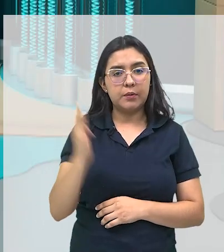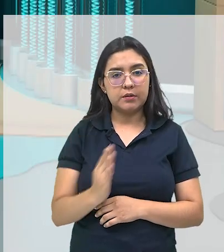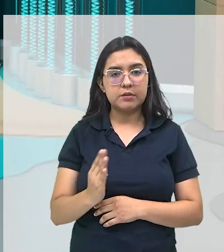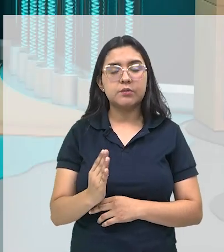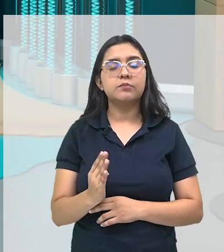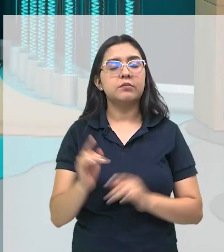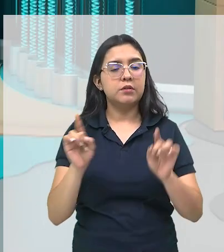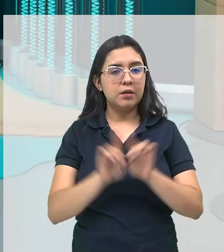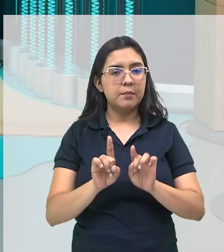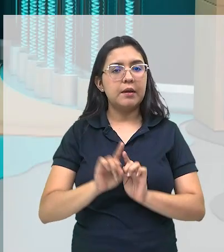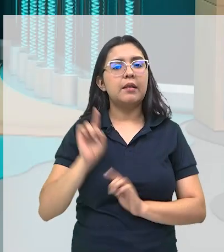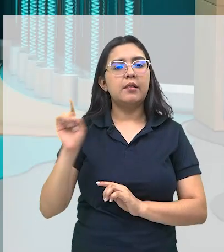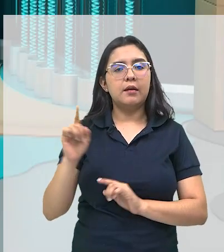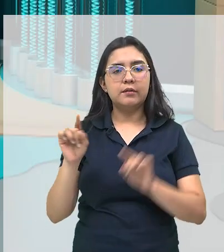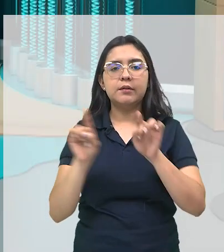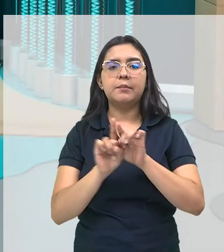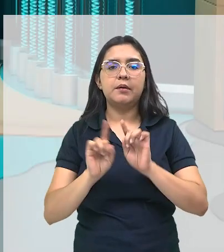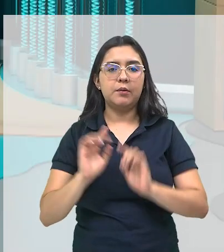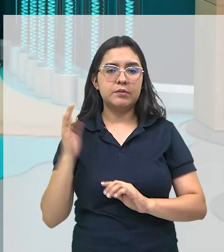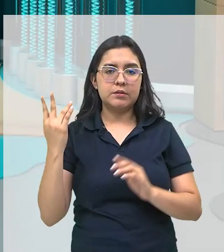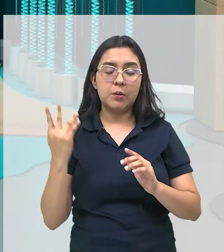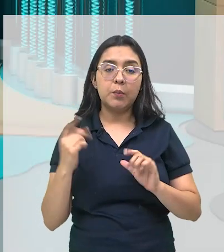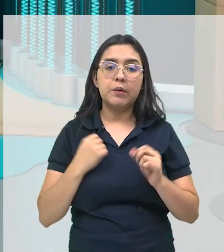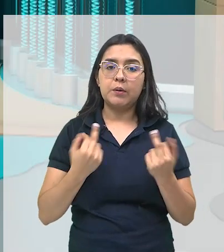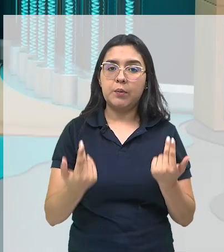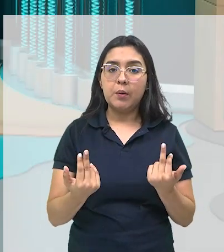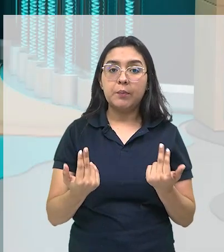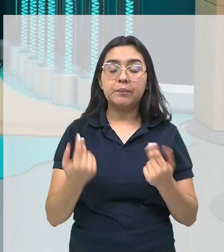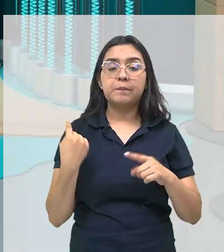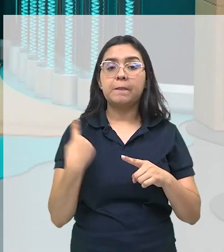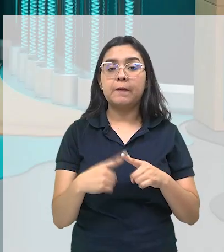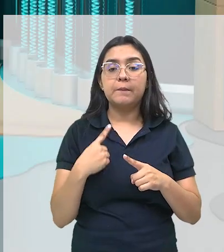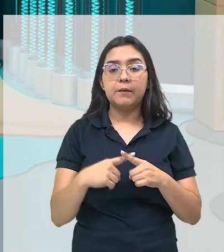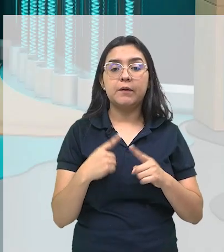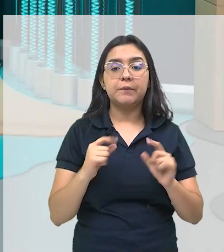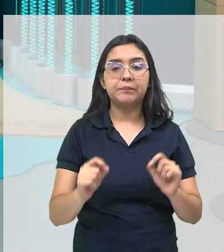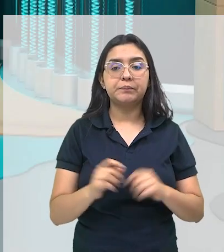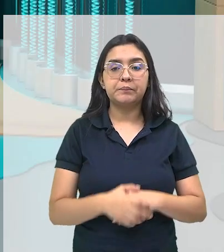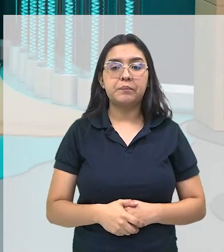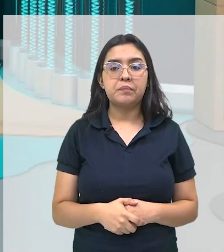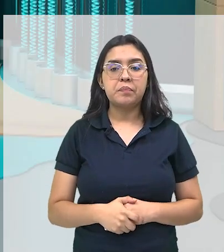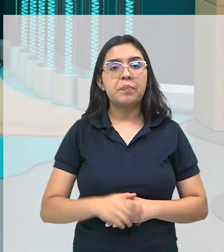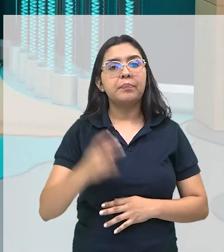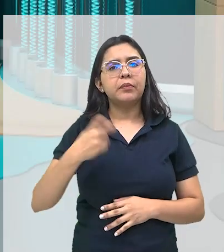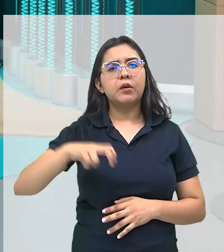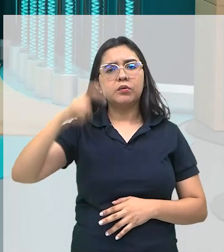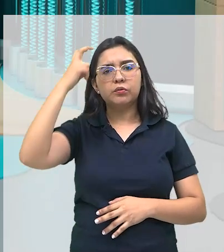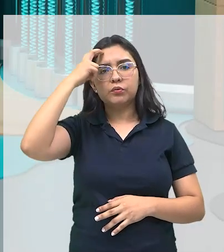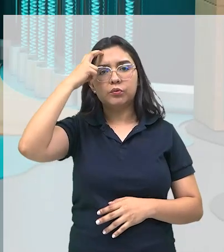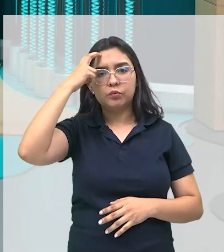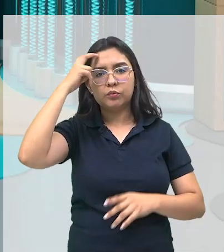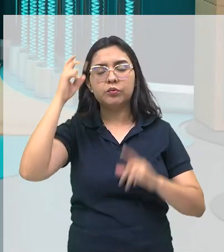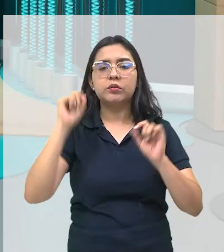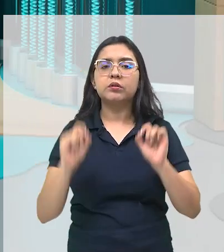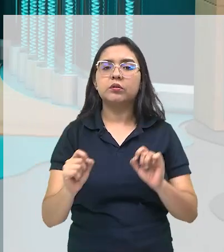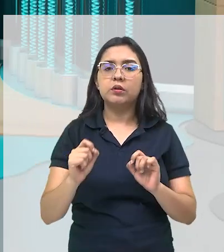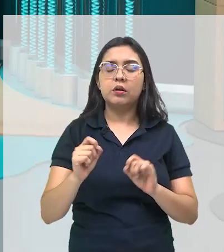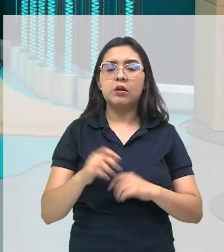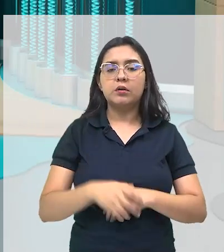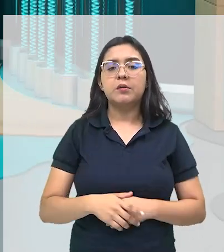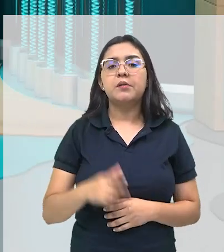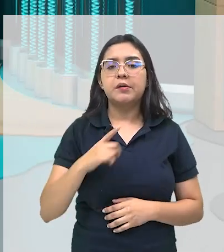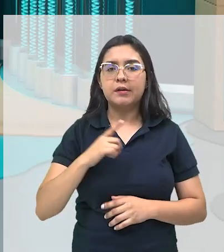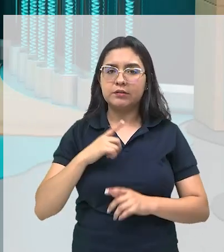lá aconteceu e muito também, né? Porque eram culturas escravagistas, né?